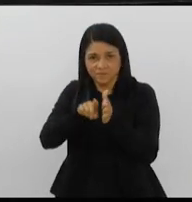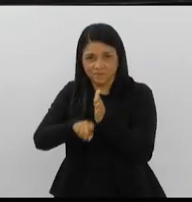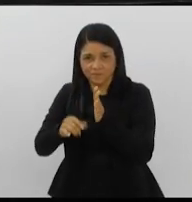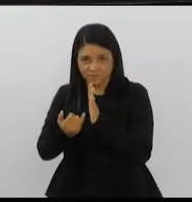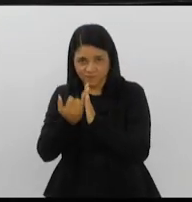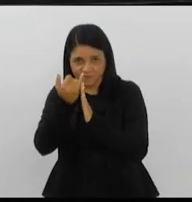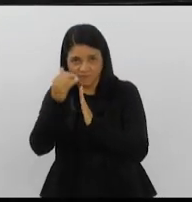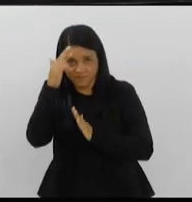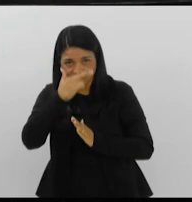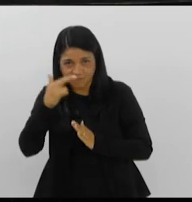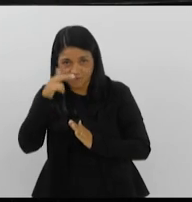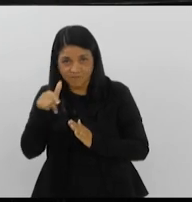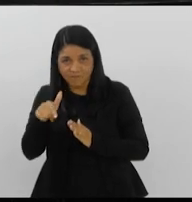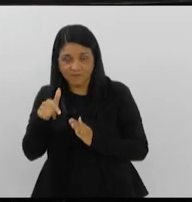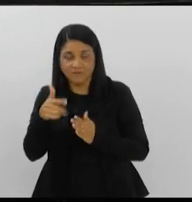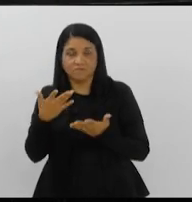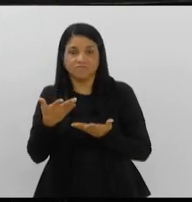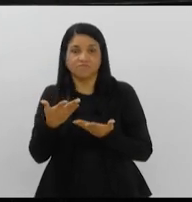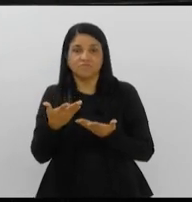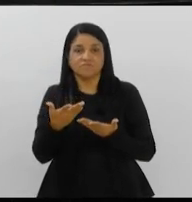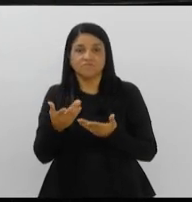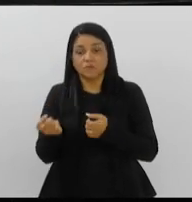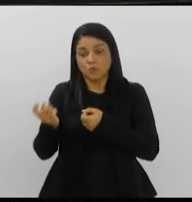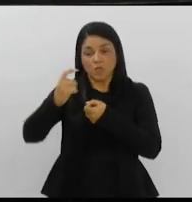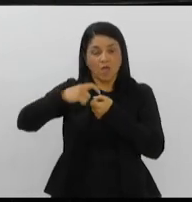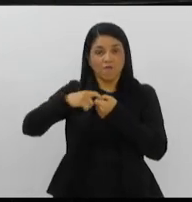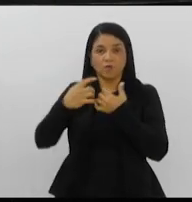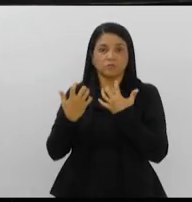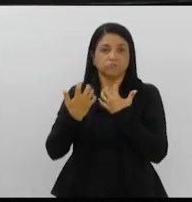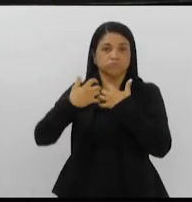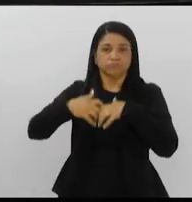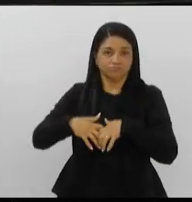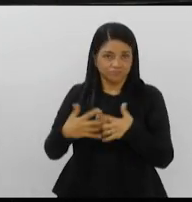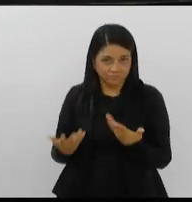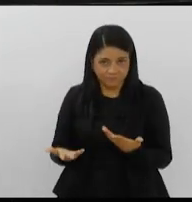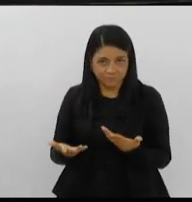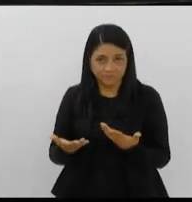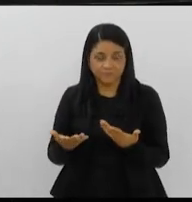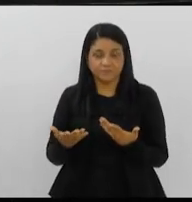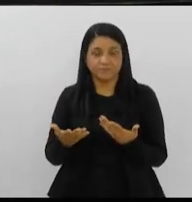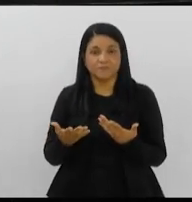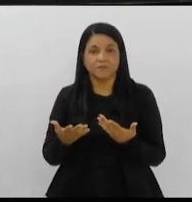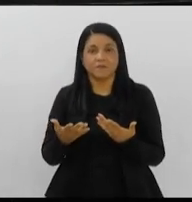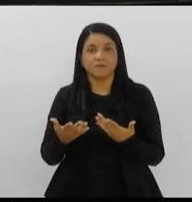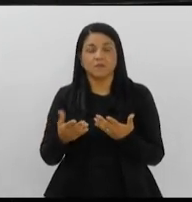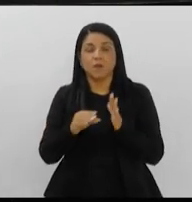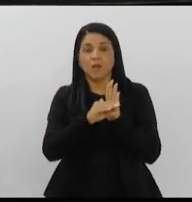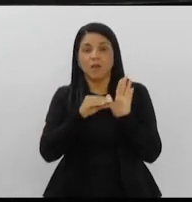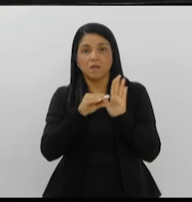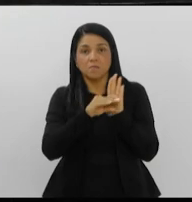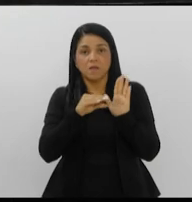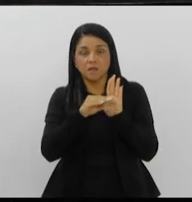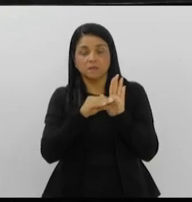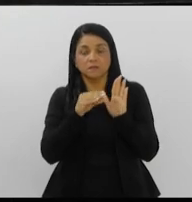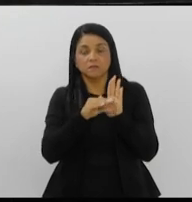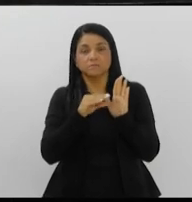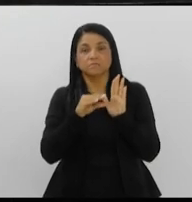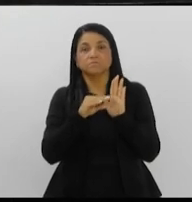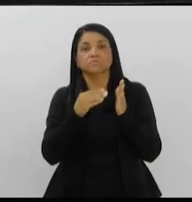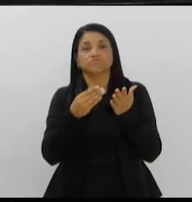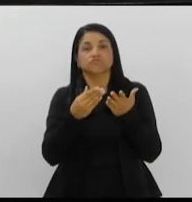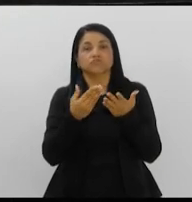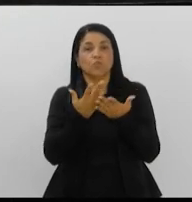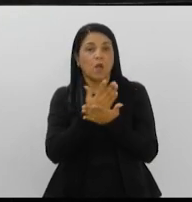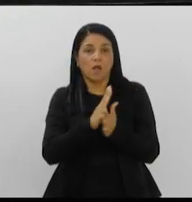à retribuição da compensação. A emenda não é acatada, é expurgada. Então, senhora presidente, só